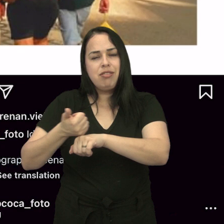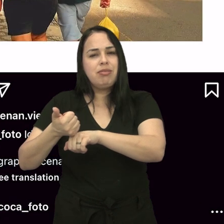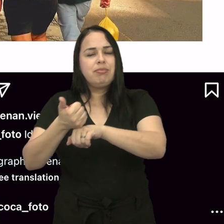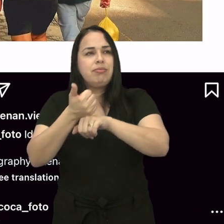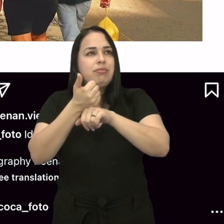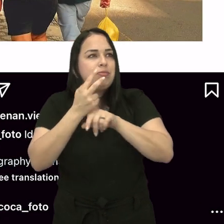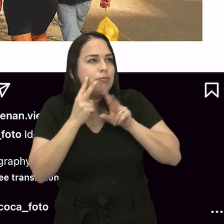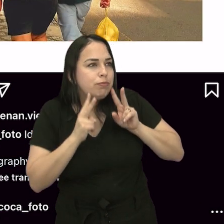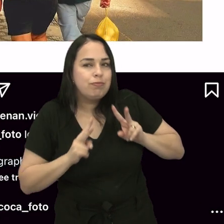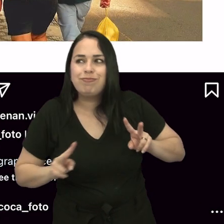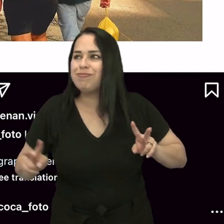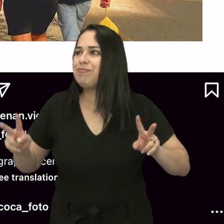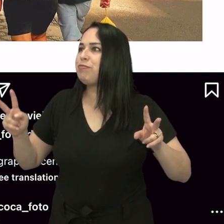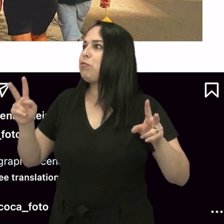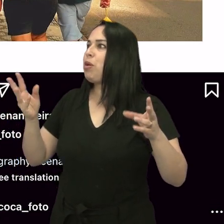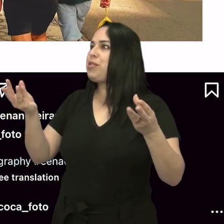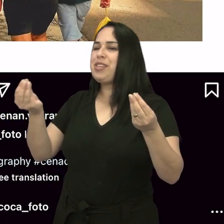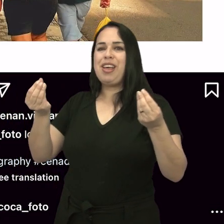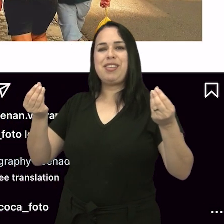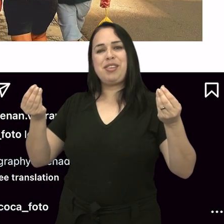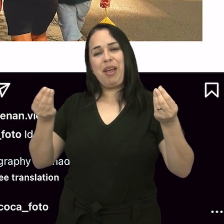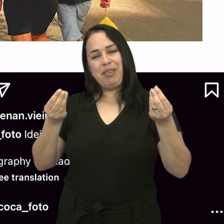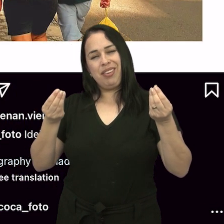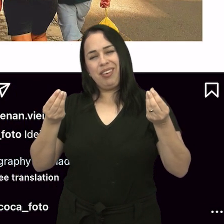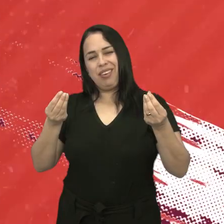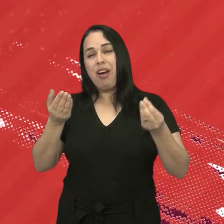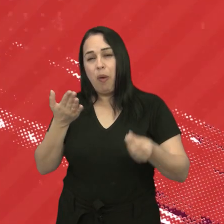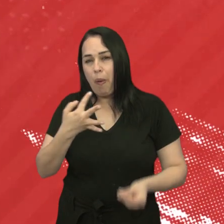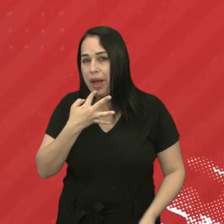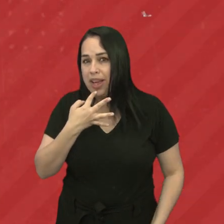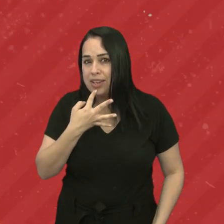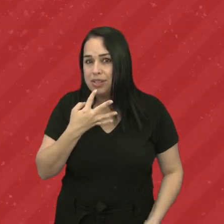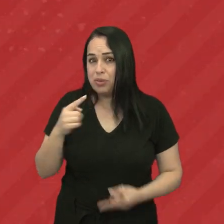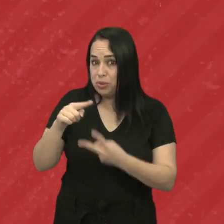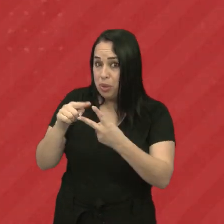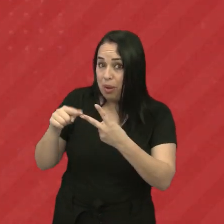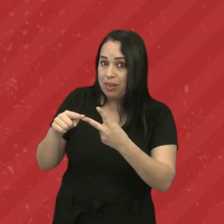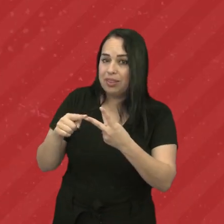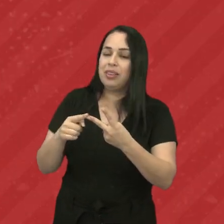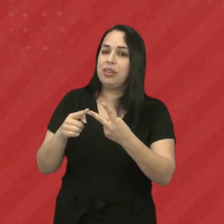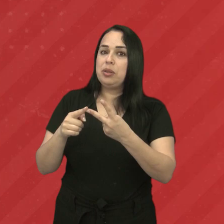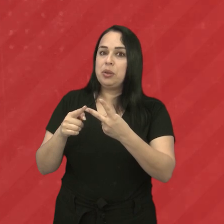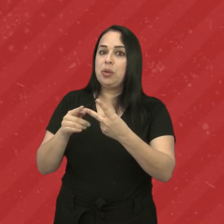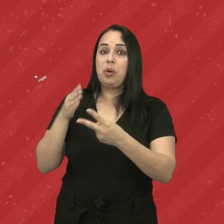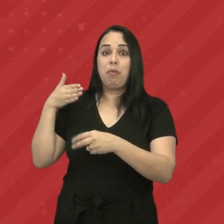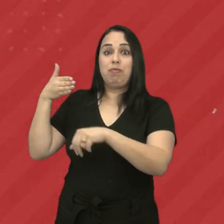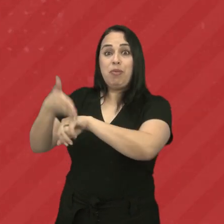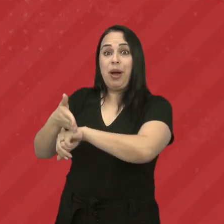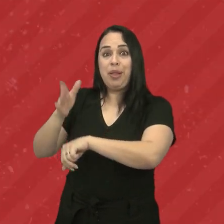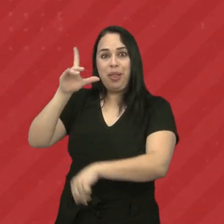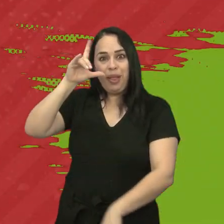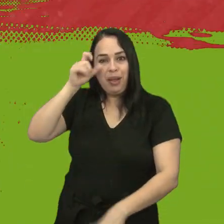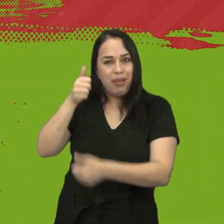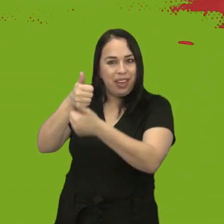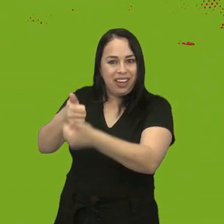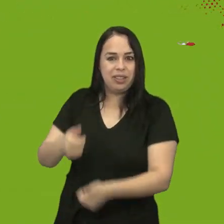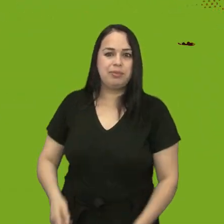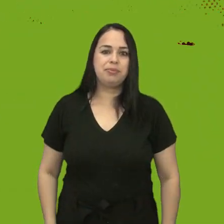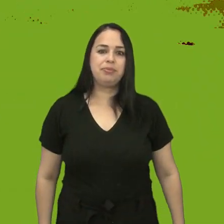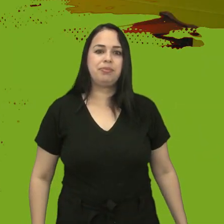olhar sensível e cuidadoso. Já conhece o trabalho desses fotógrafos? Então corre para o Instagram, segue os